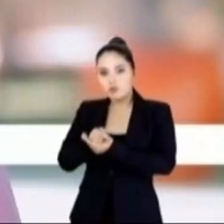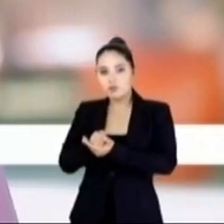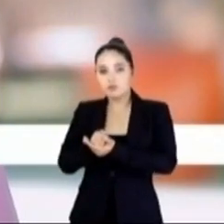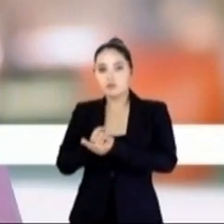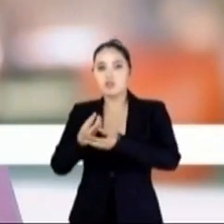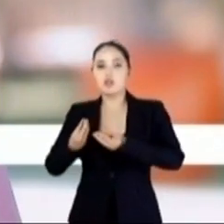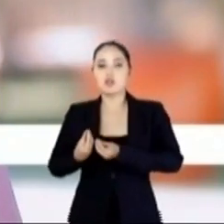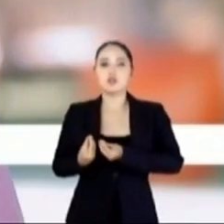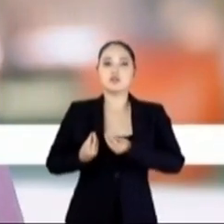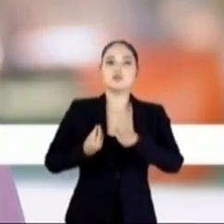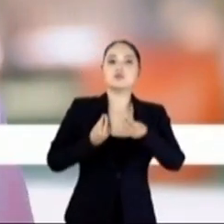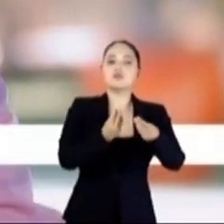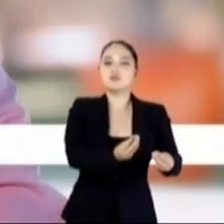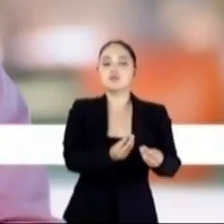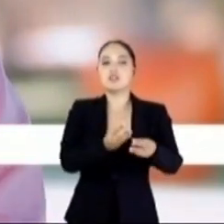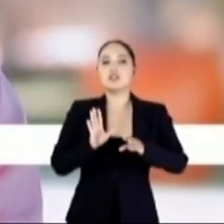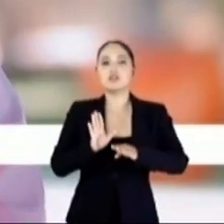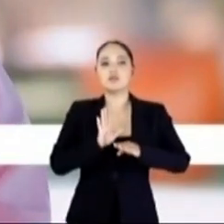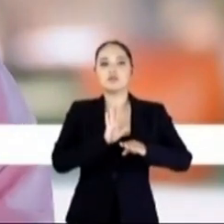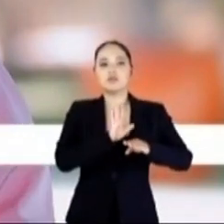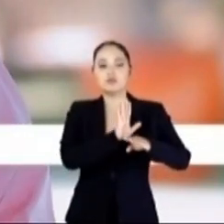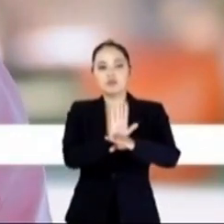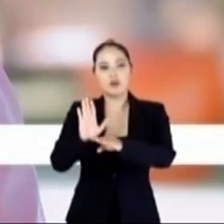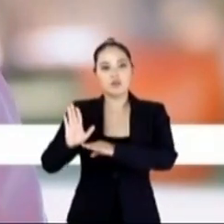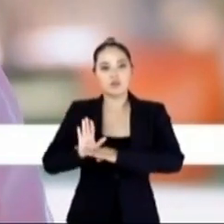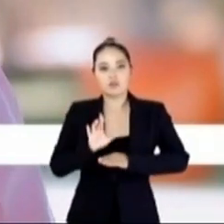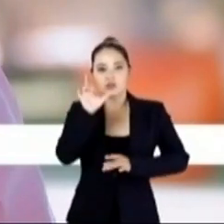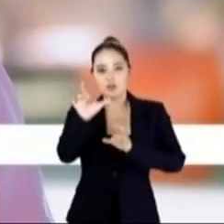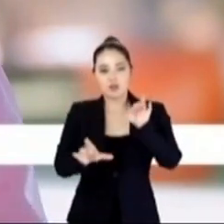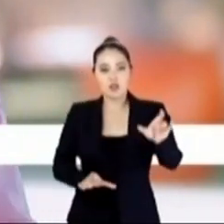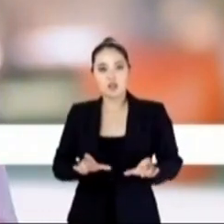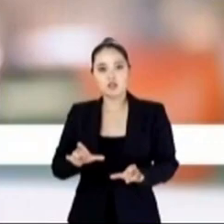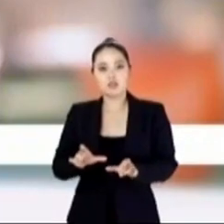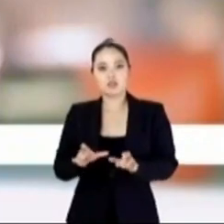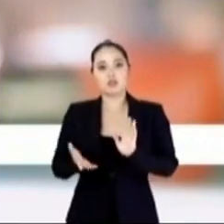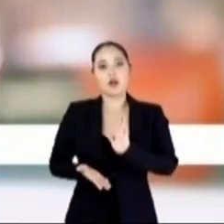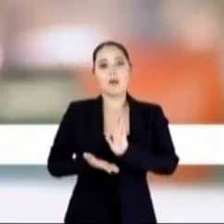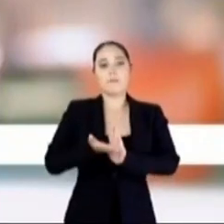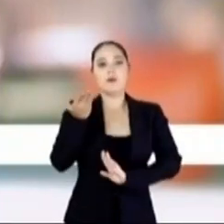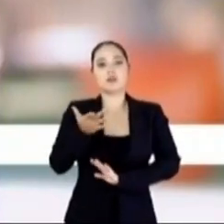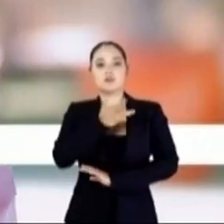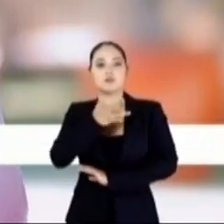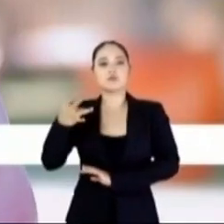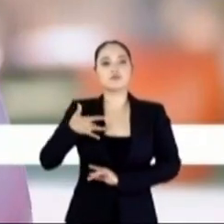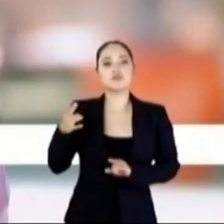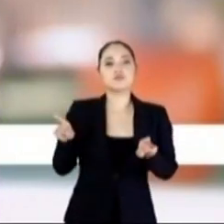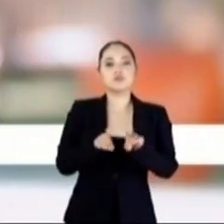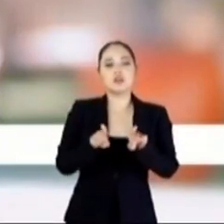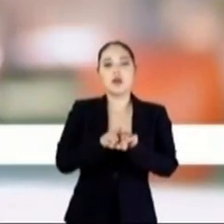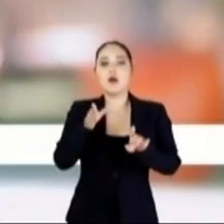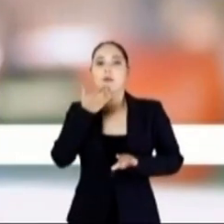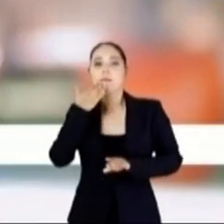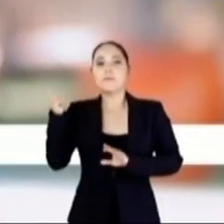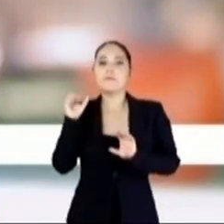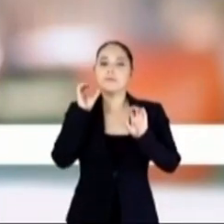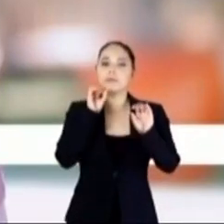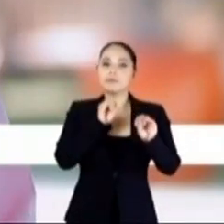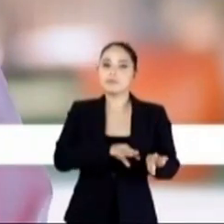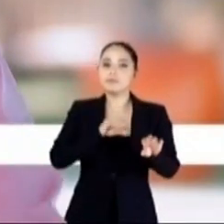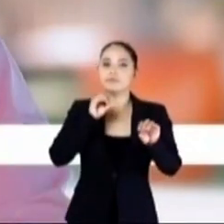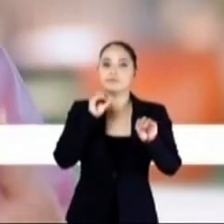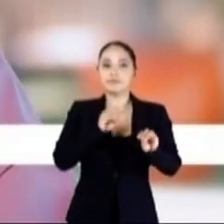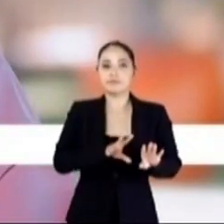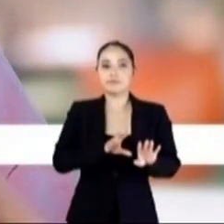na corrupção e devolver para as pessoas mais saúde e melhor educação